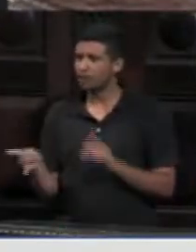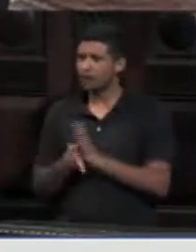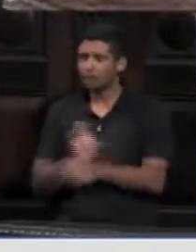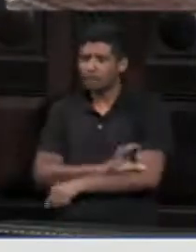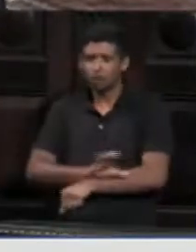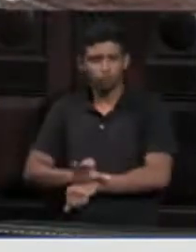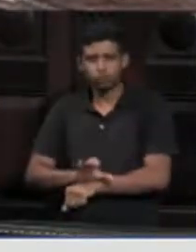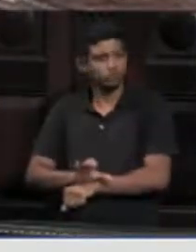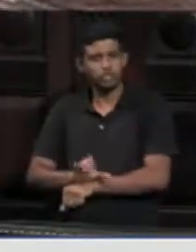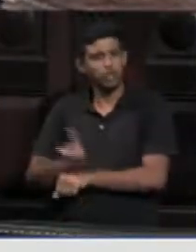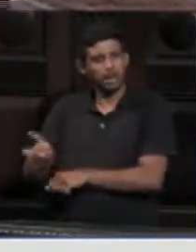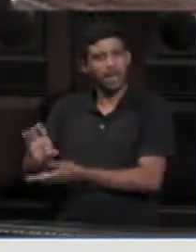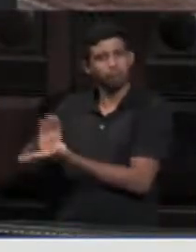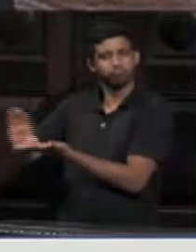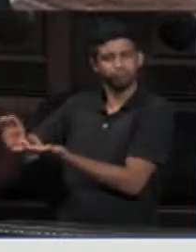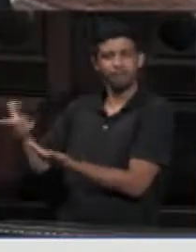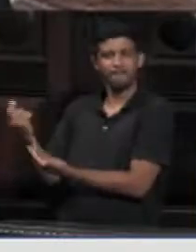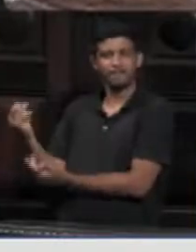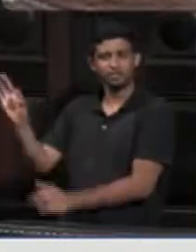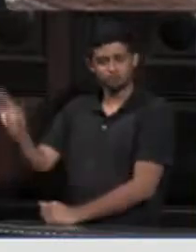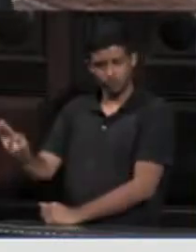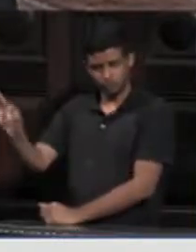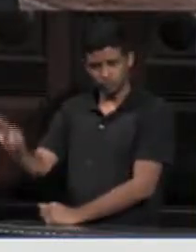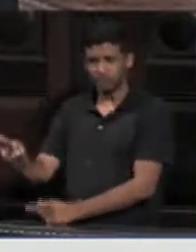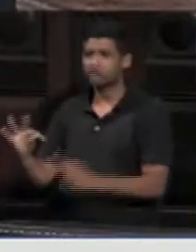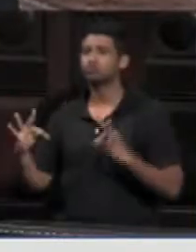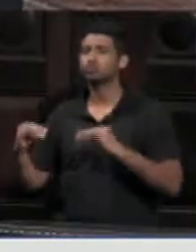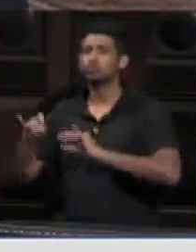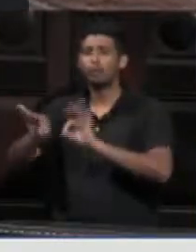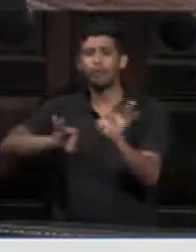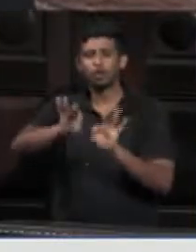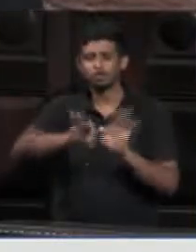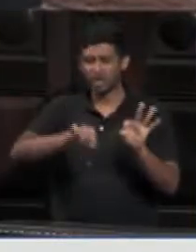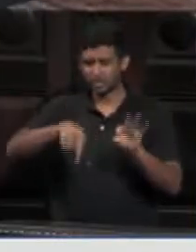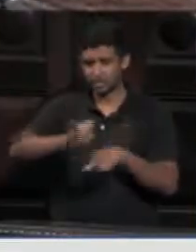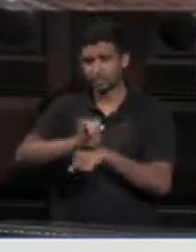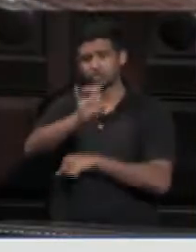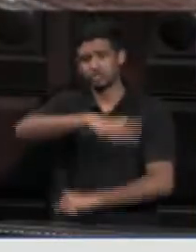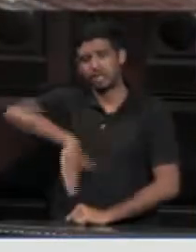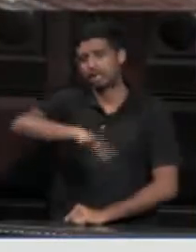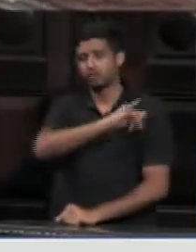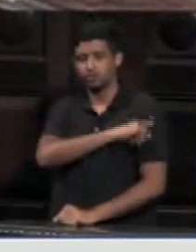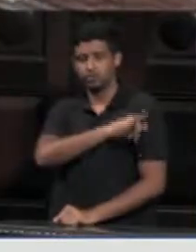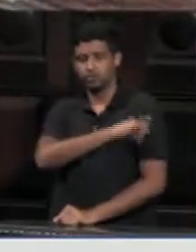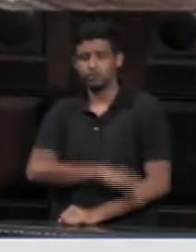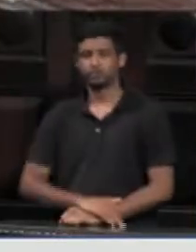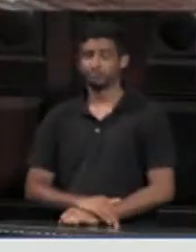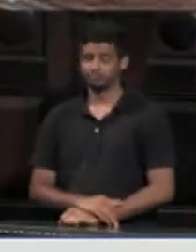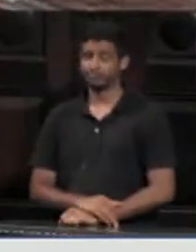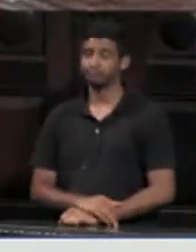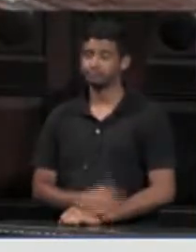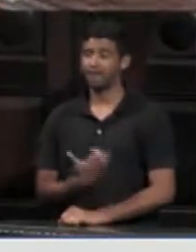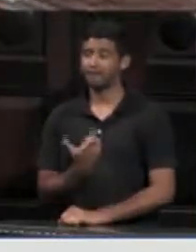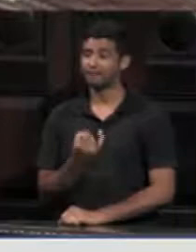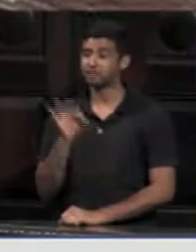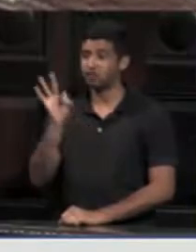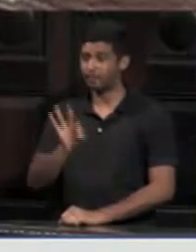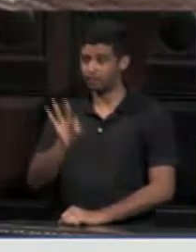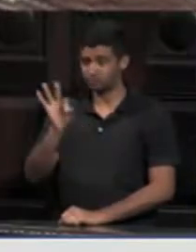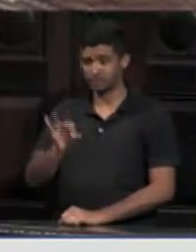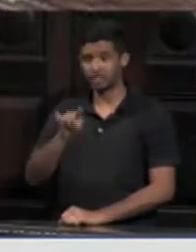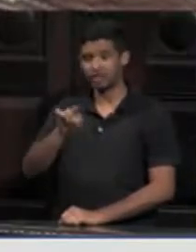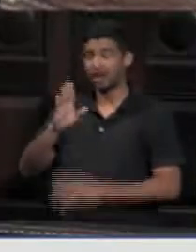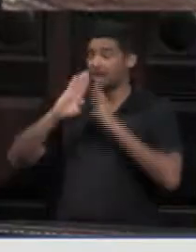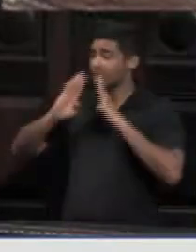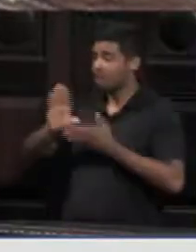recebe 20% de todo projeto que é realizado no estado do Rio de Janeiro, 20% do montante vai para o